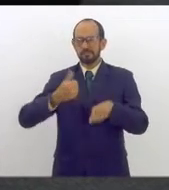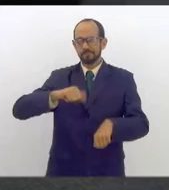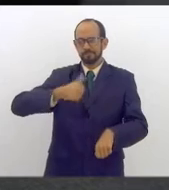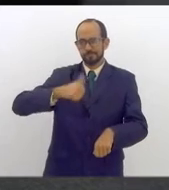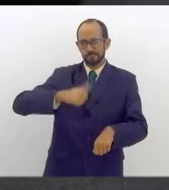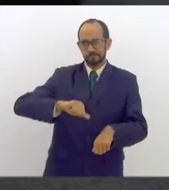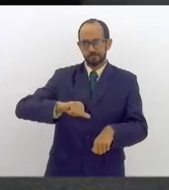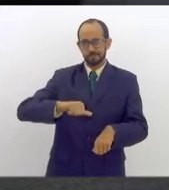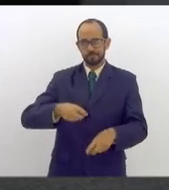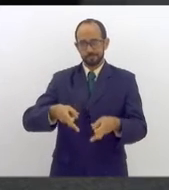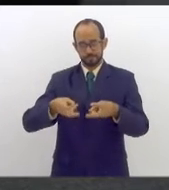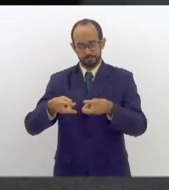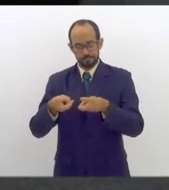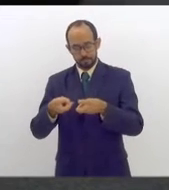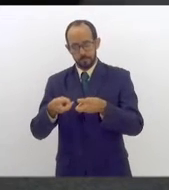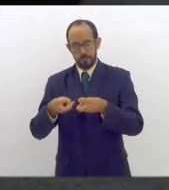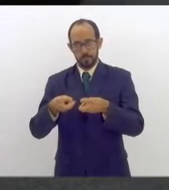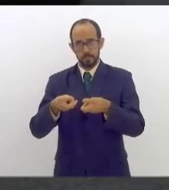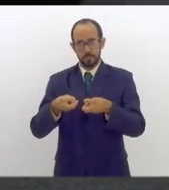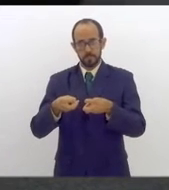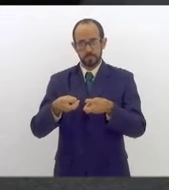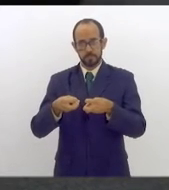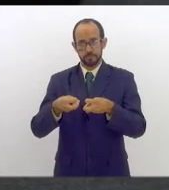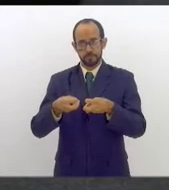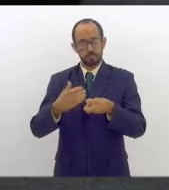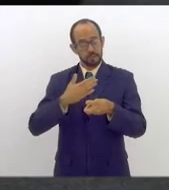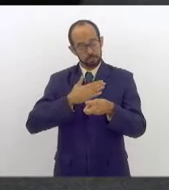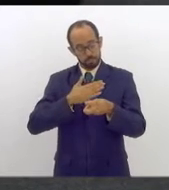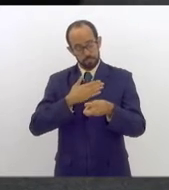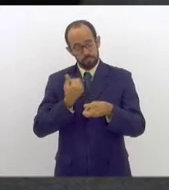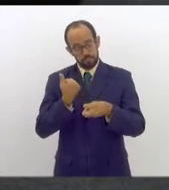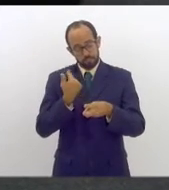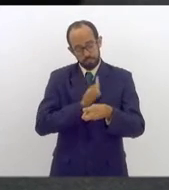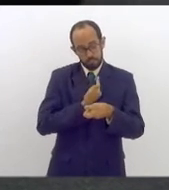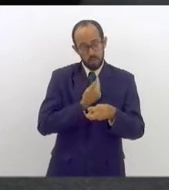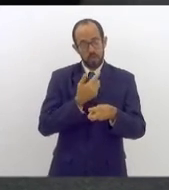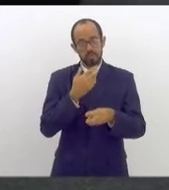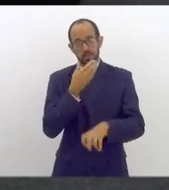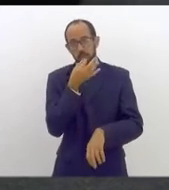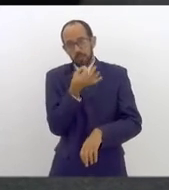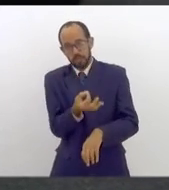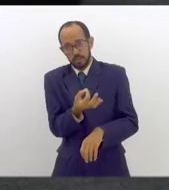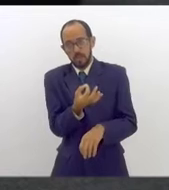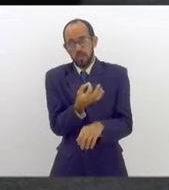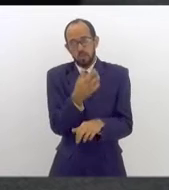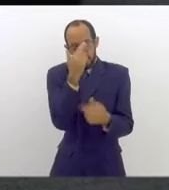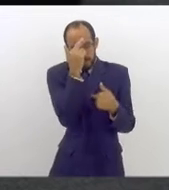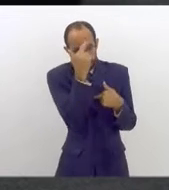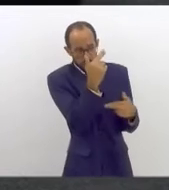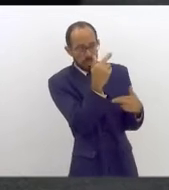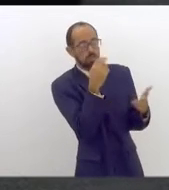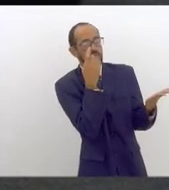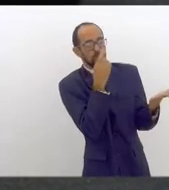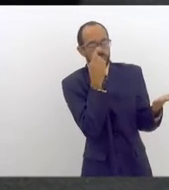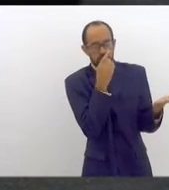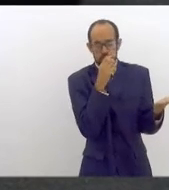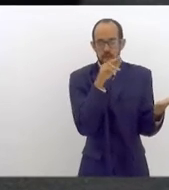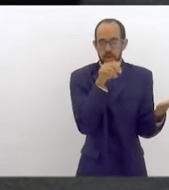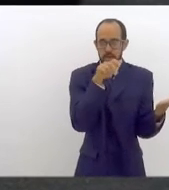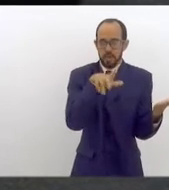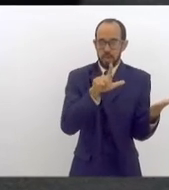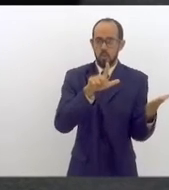para verificar que, no nosso parecer, com toda a admiração e respeito ao deputado Daniel Liberon, o